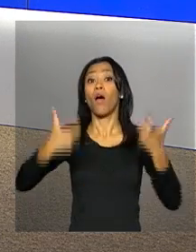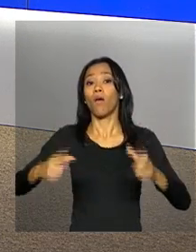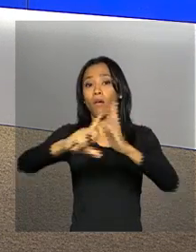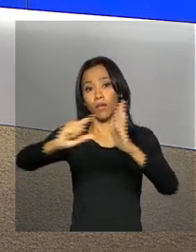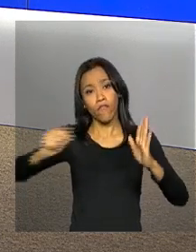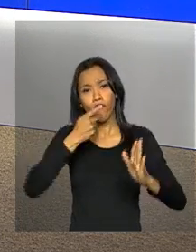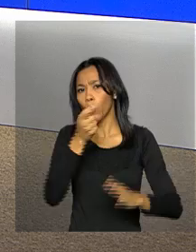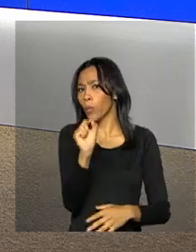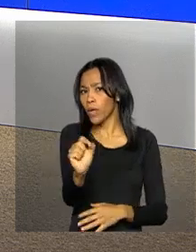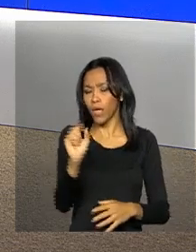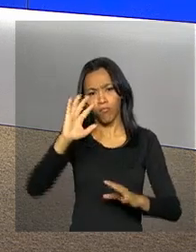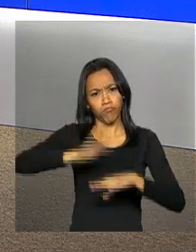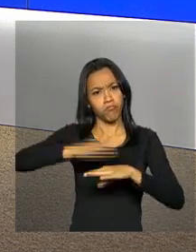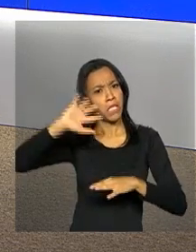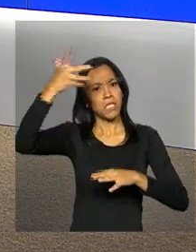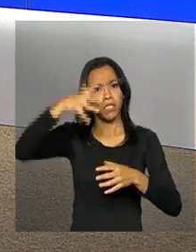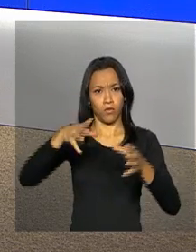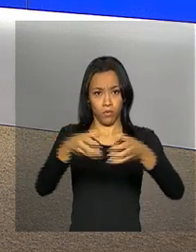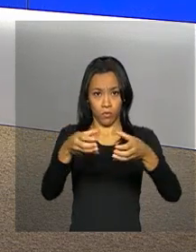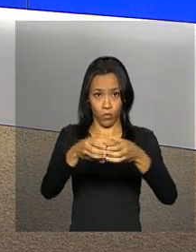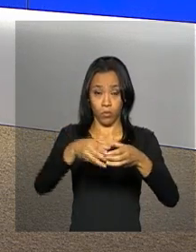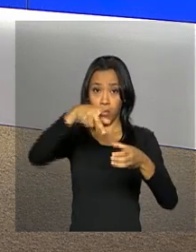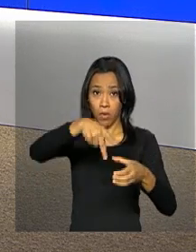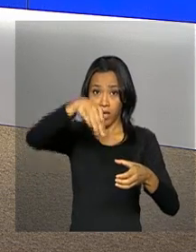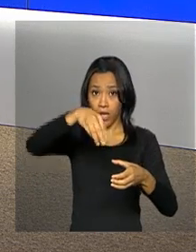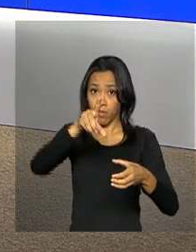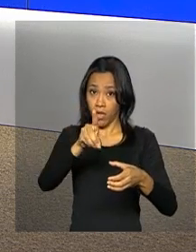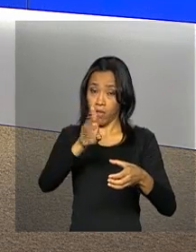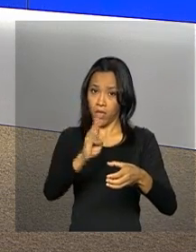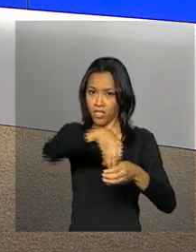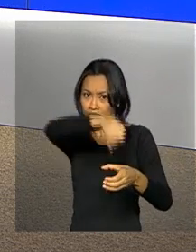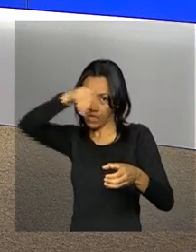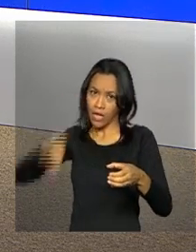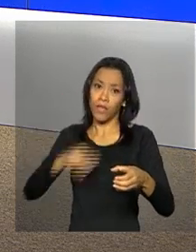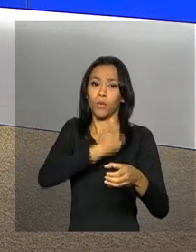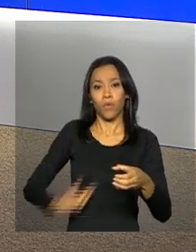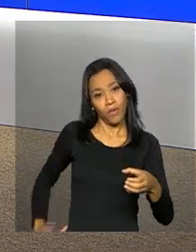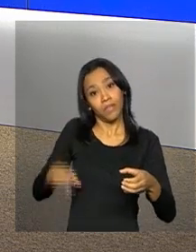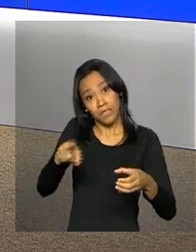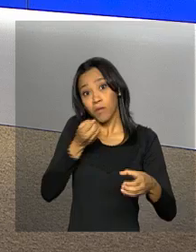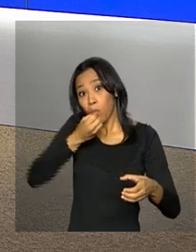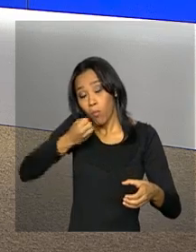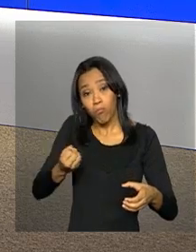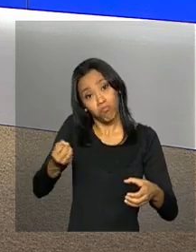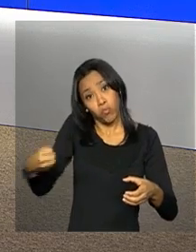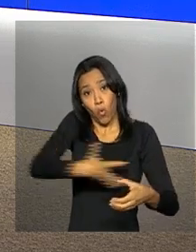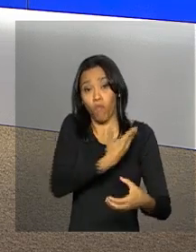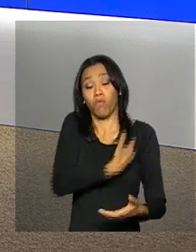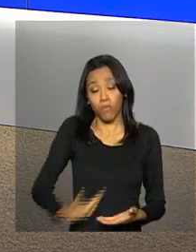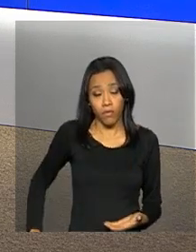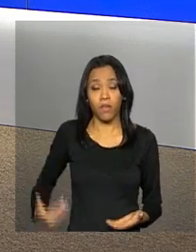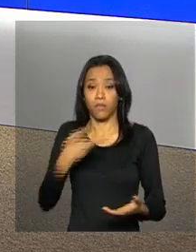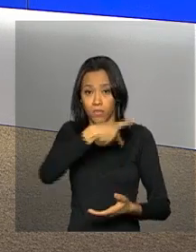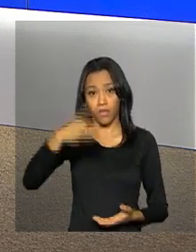disse que a decisão do PMDB de sair do governo abre espaço para um novo governo Dilma Rousseff. Jax Wagner mais